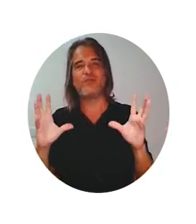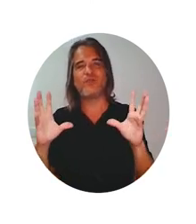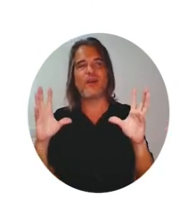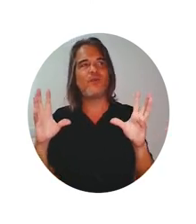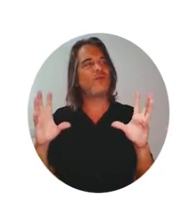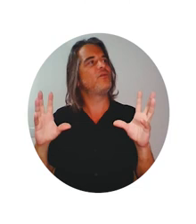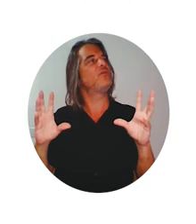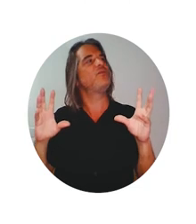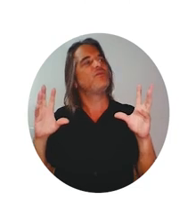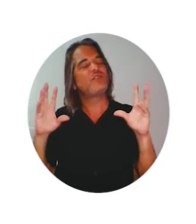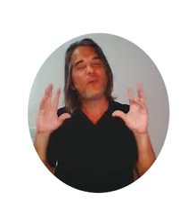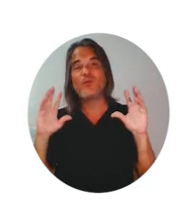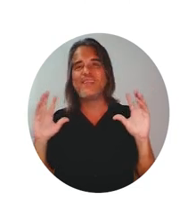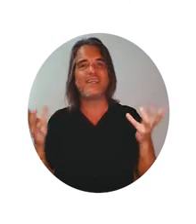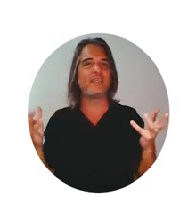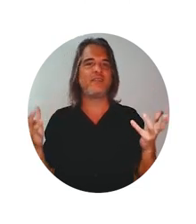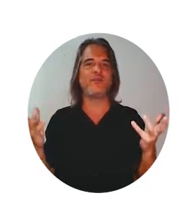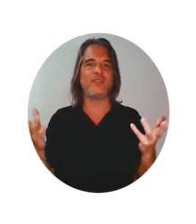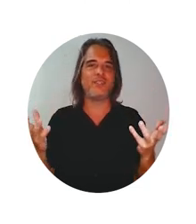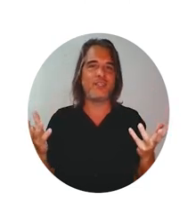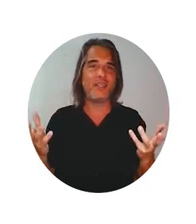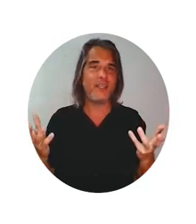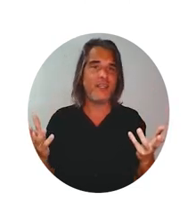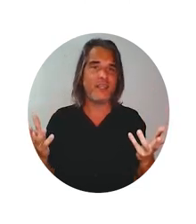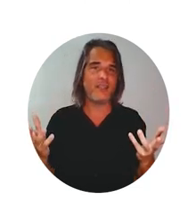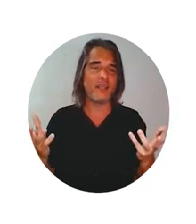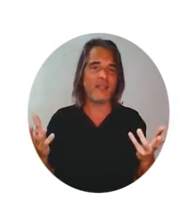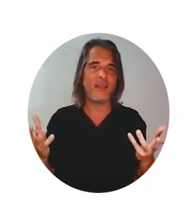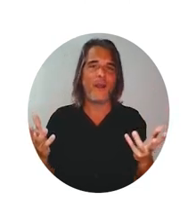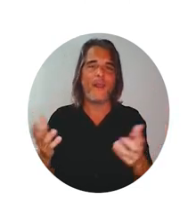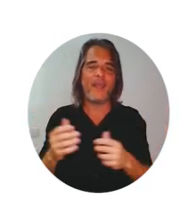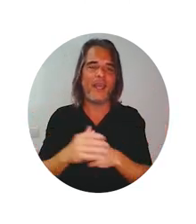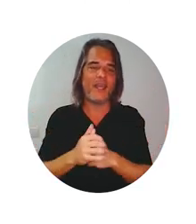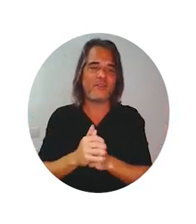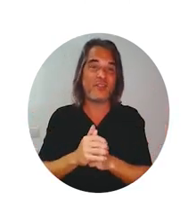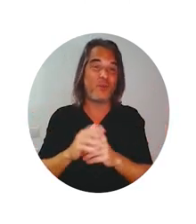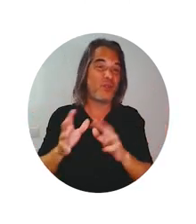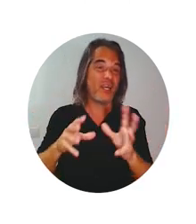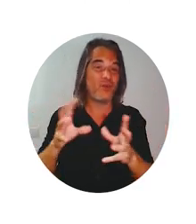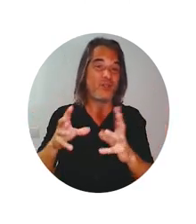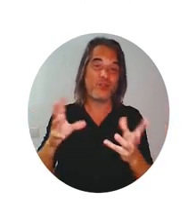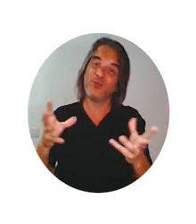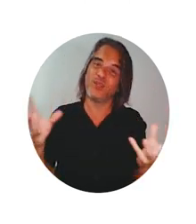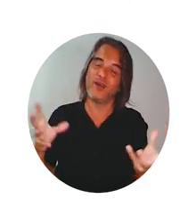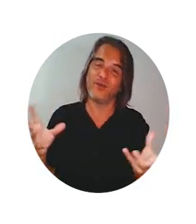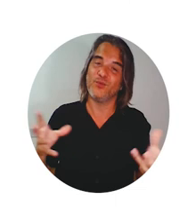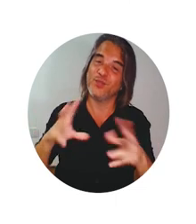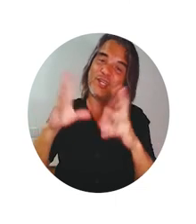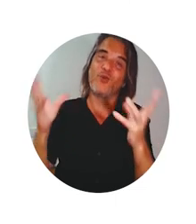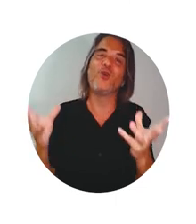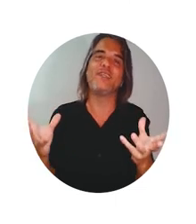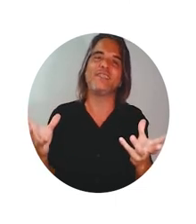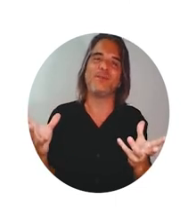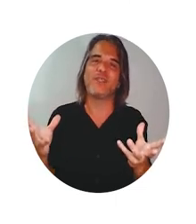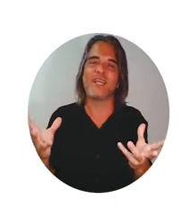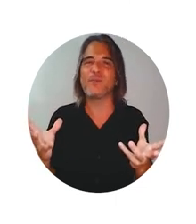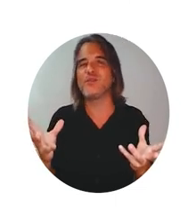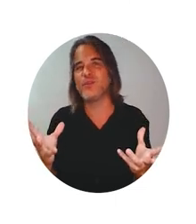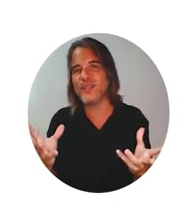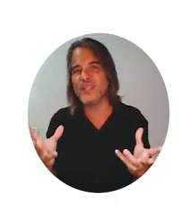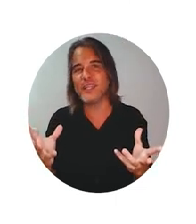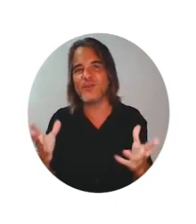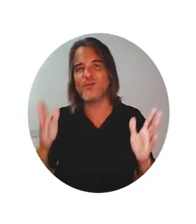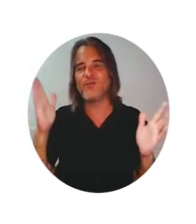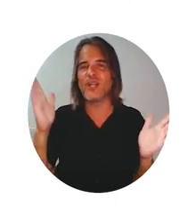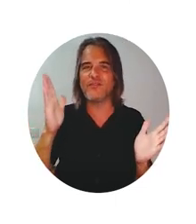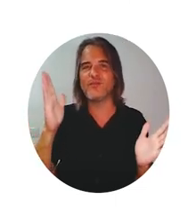um eixo horizontal espontâneo da gente entender. Né? Se você botar no eixo horizontal outra coisa, pode ser que a pessoa